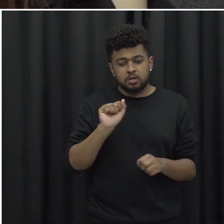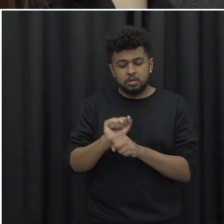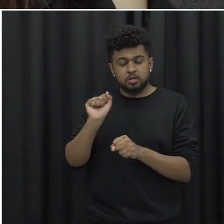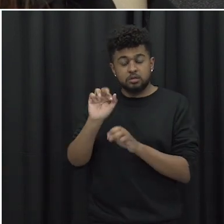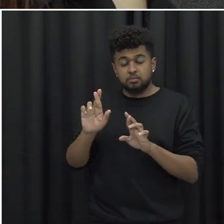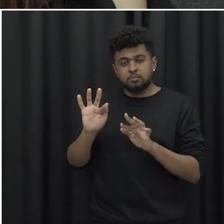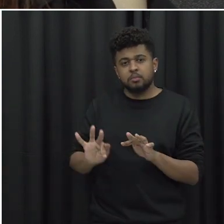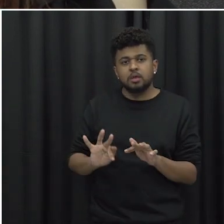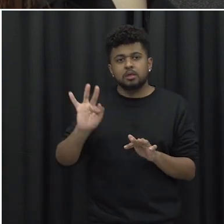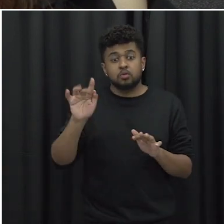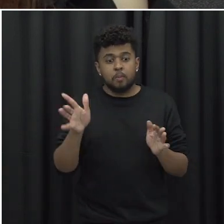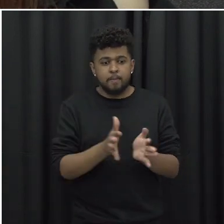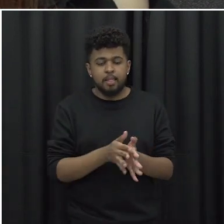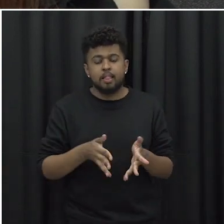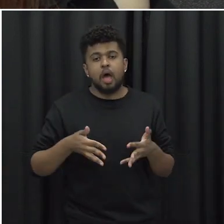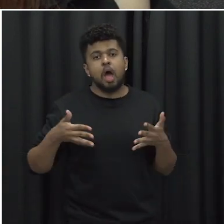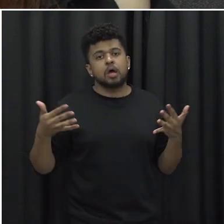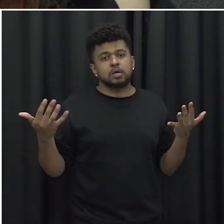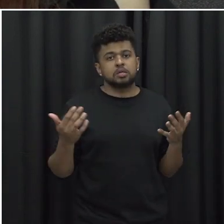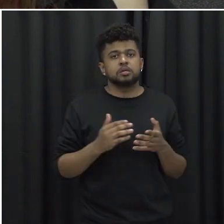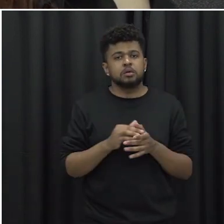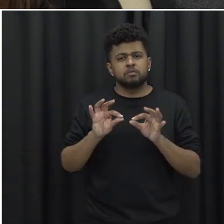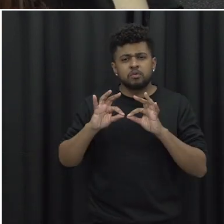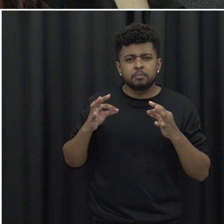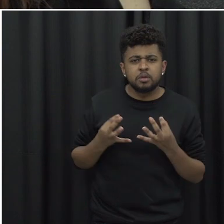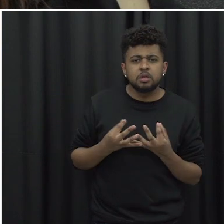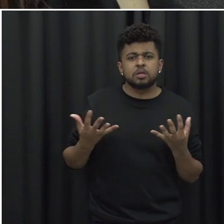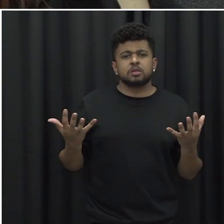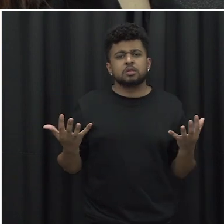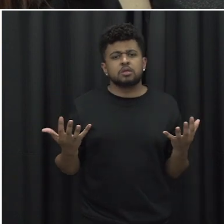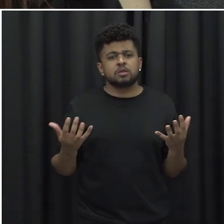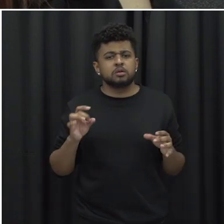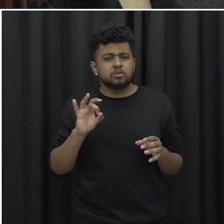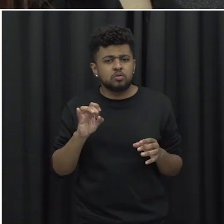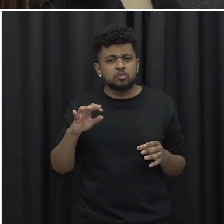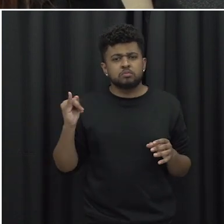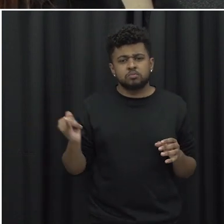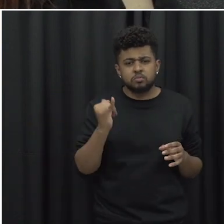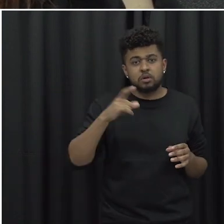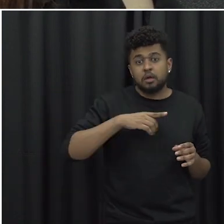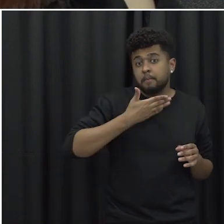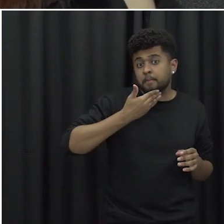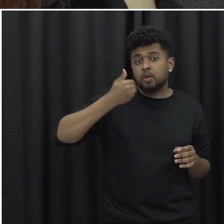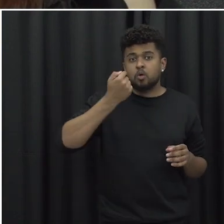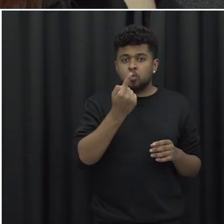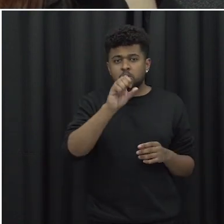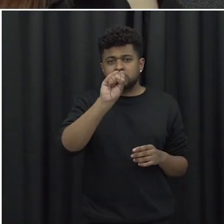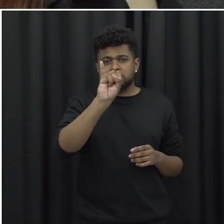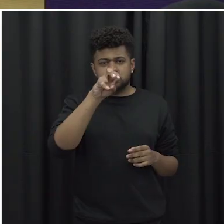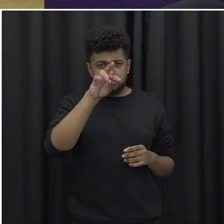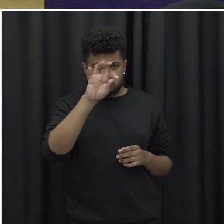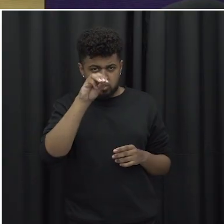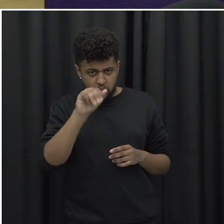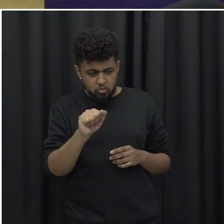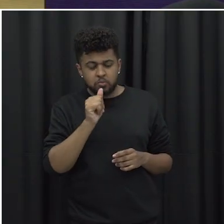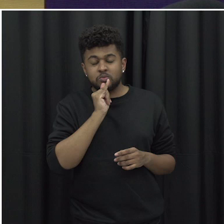ter uma melhora de um sintoma que, por exemplo, na doença de Alzheimer, que o paciente, às vezes a família